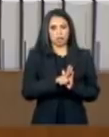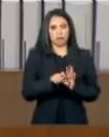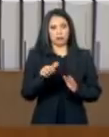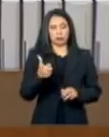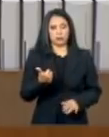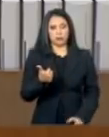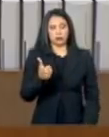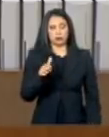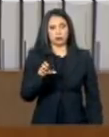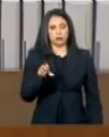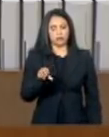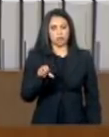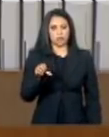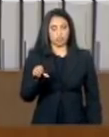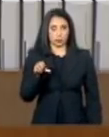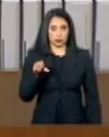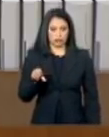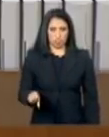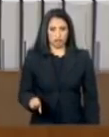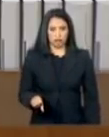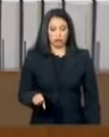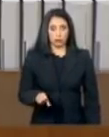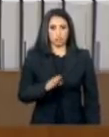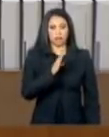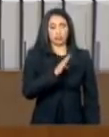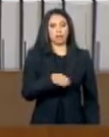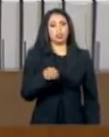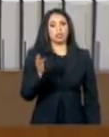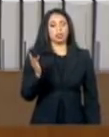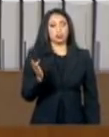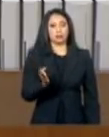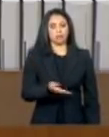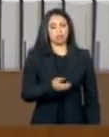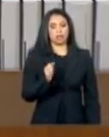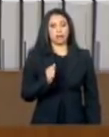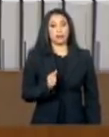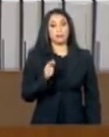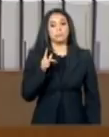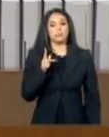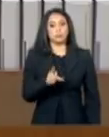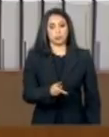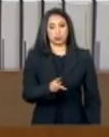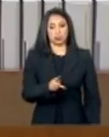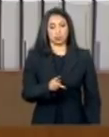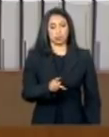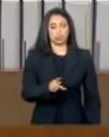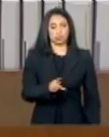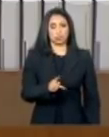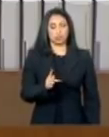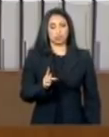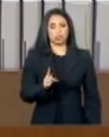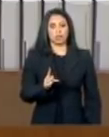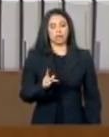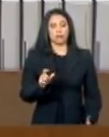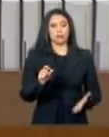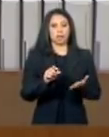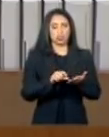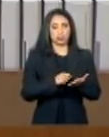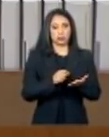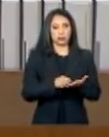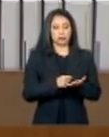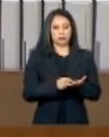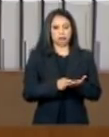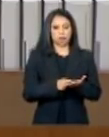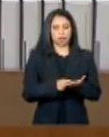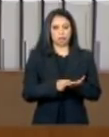para administração anular ato de concessão de aposentadoria encontram se inscrito inscritos pelo